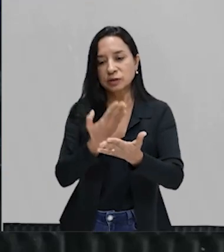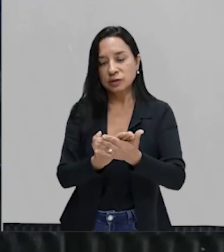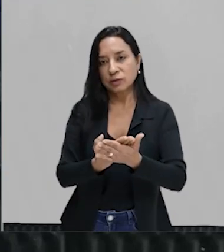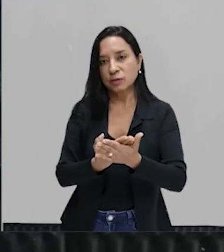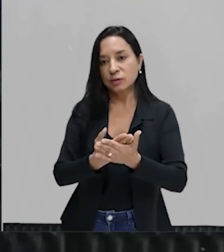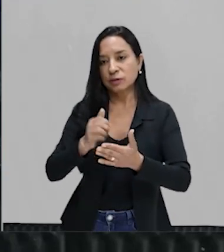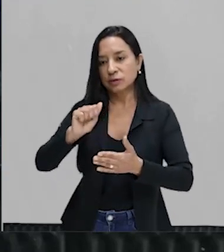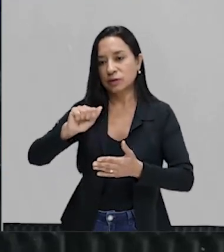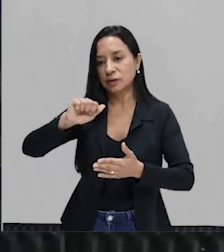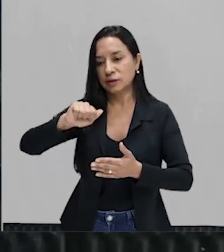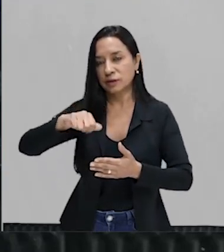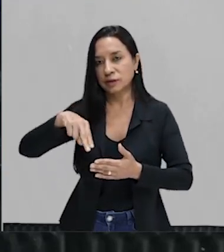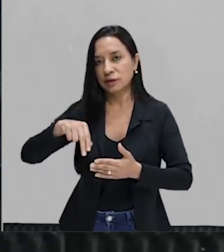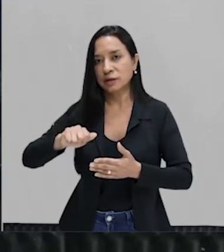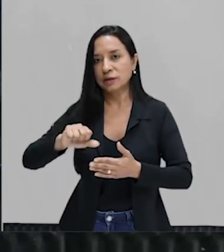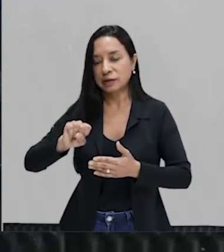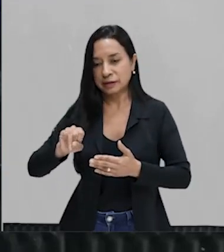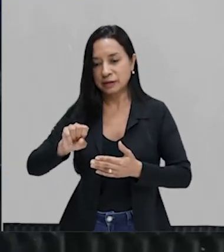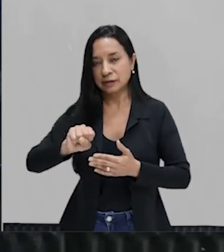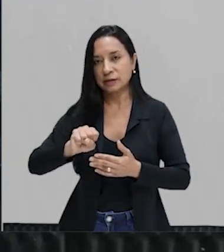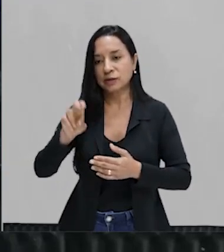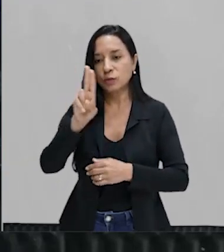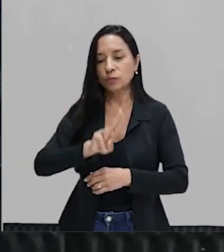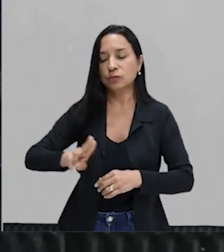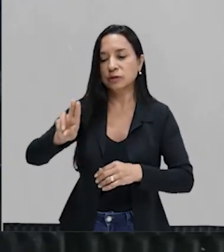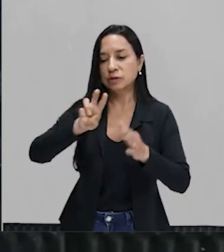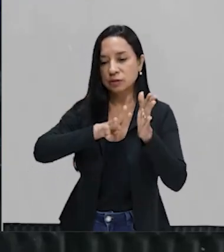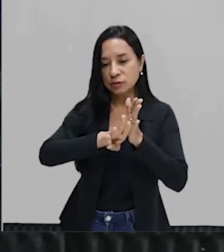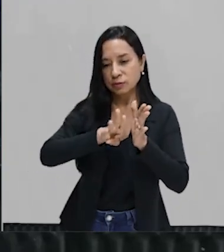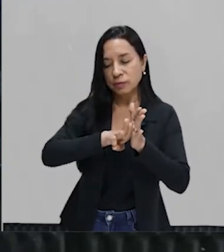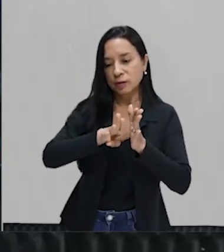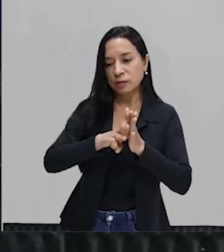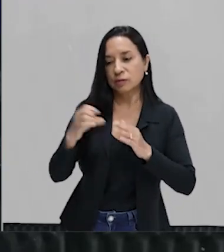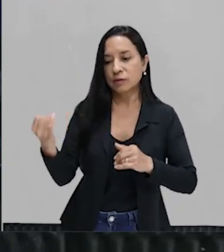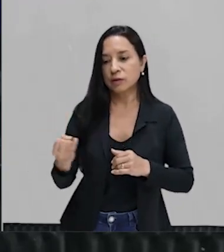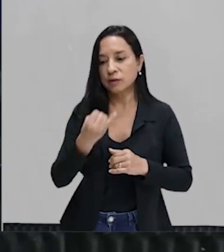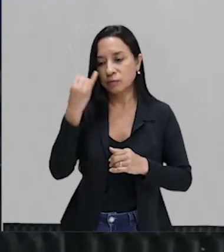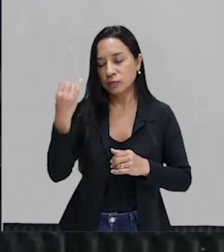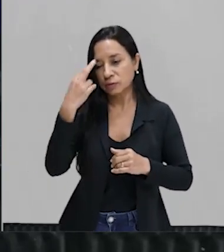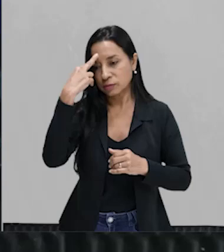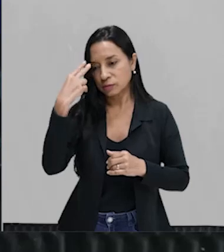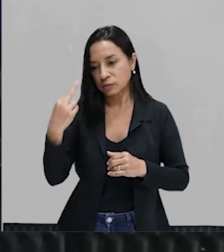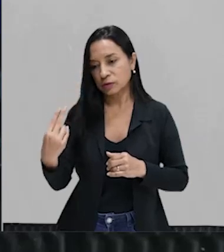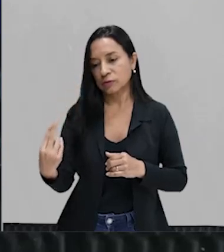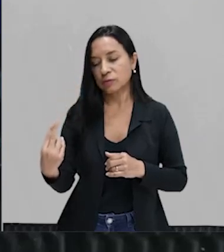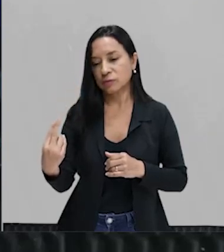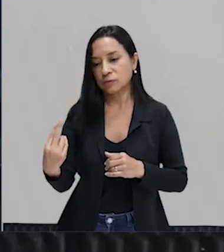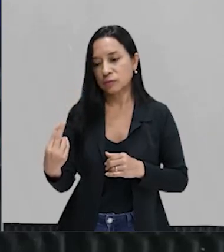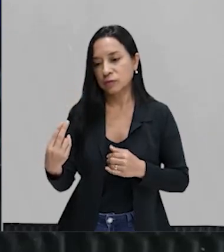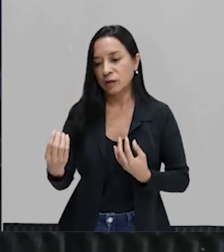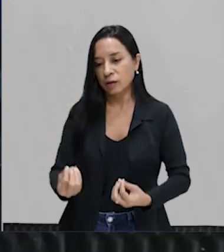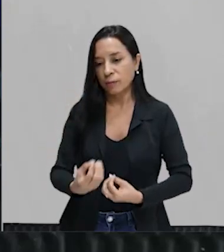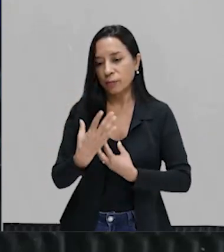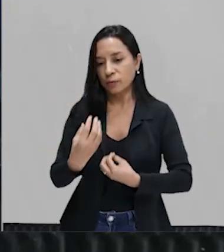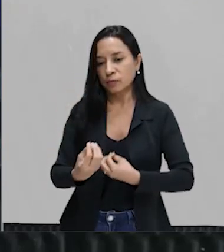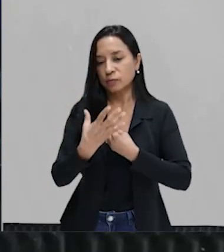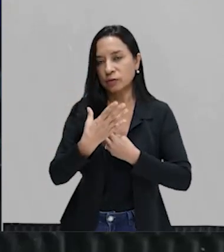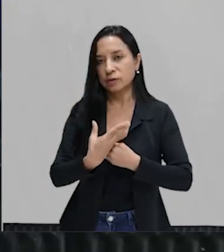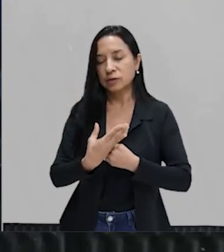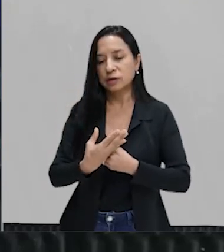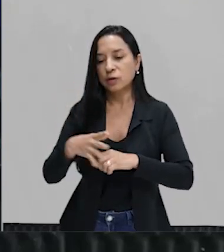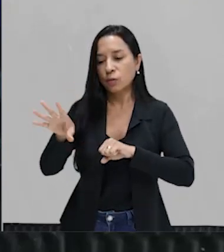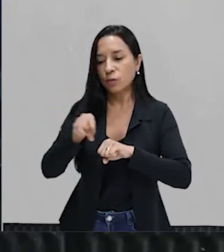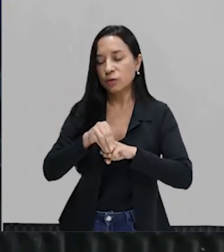pessoal? Então, a utilização do método é muito importante para o historiador a produzir o conhecimento